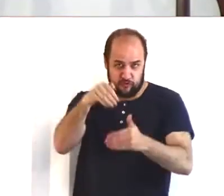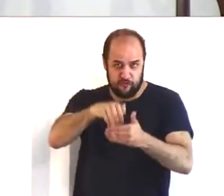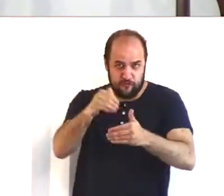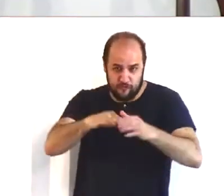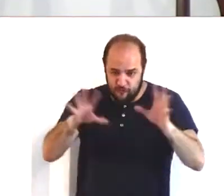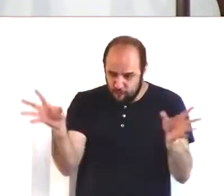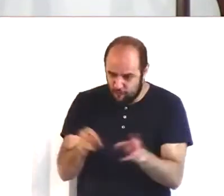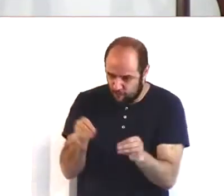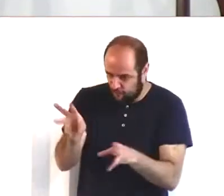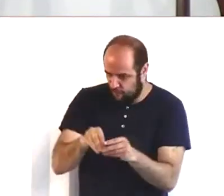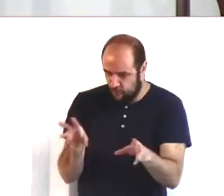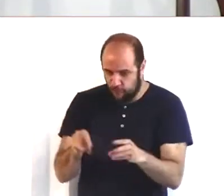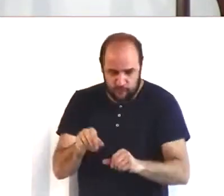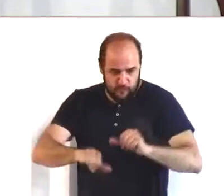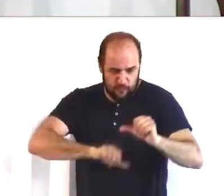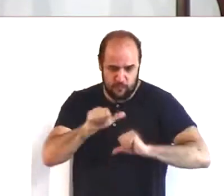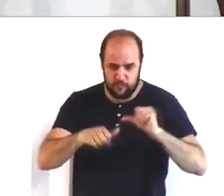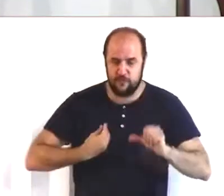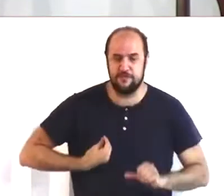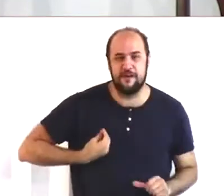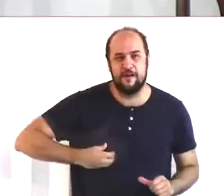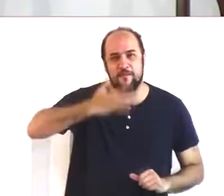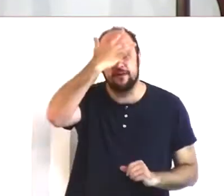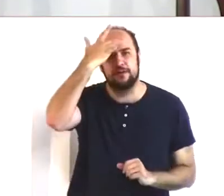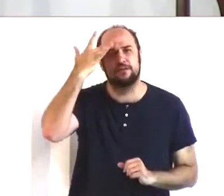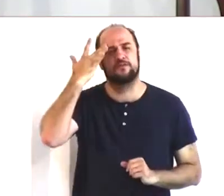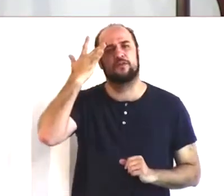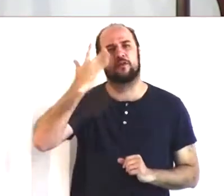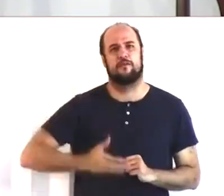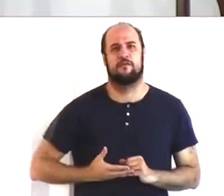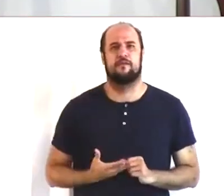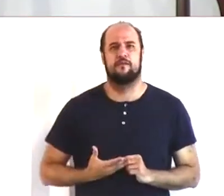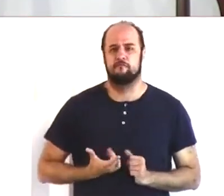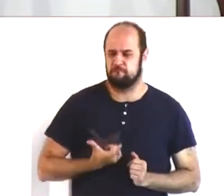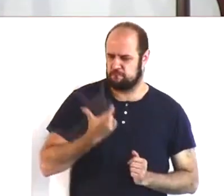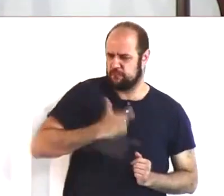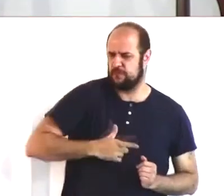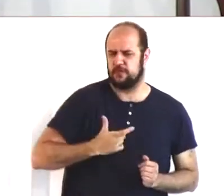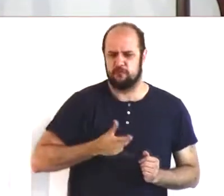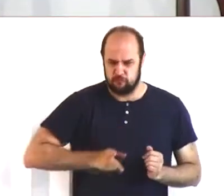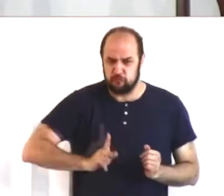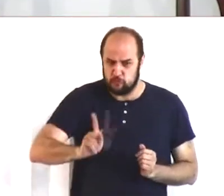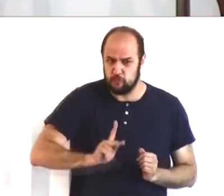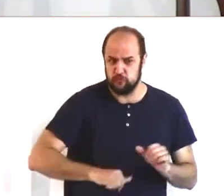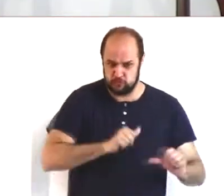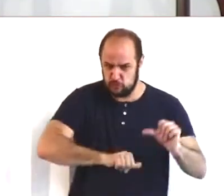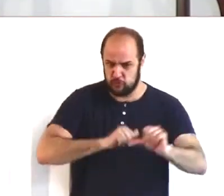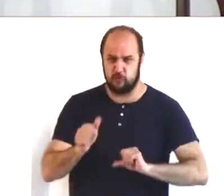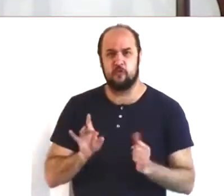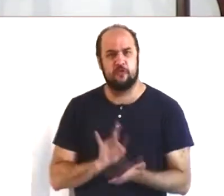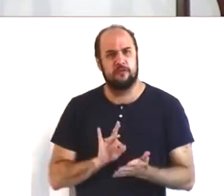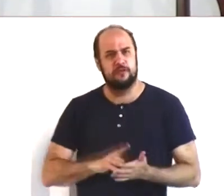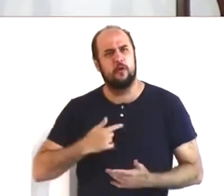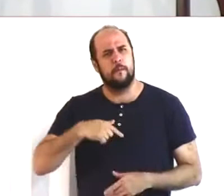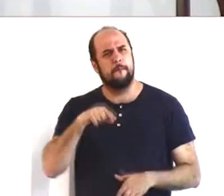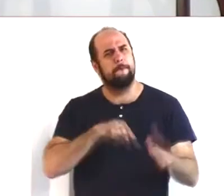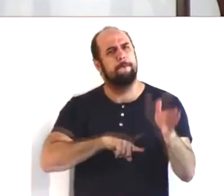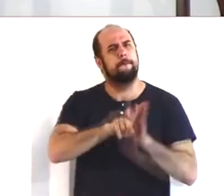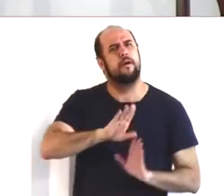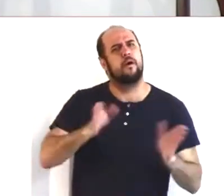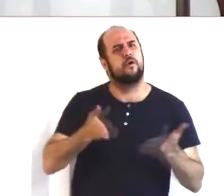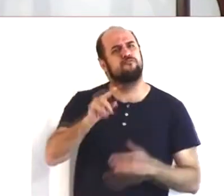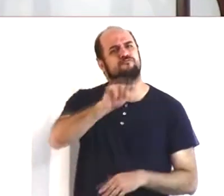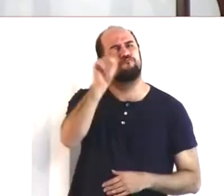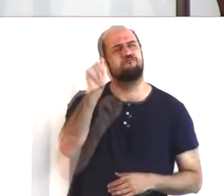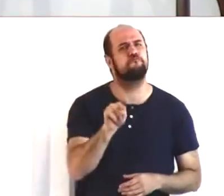muda a história de gente, a história de pessoas. E ela tem feito isso. A minha pergunta, e eu deixo isso só como interrogação no início dessa